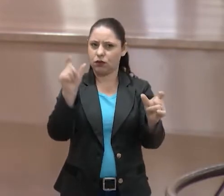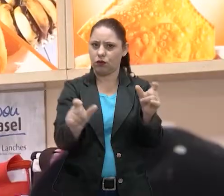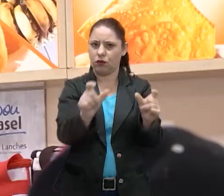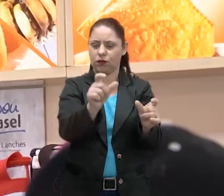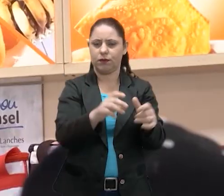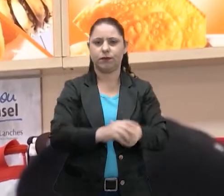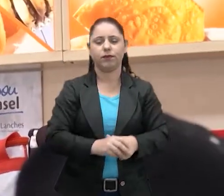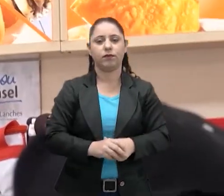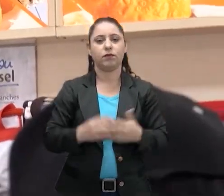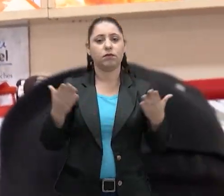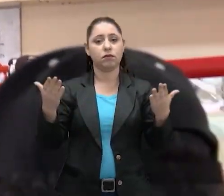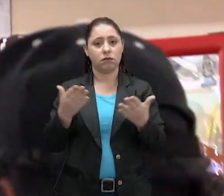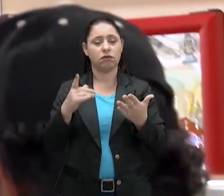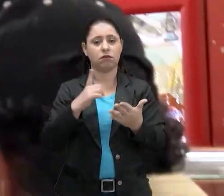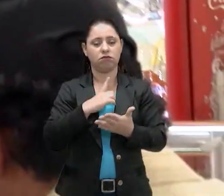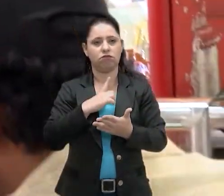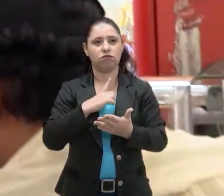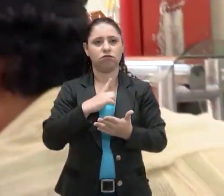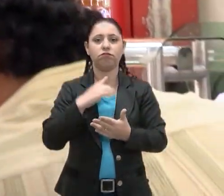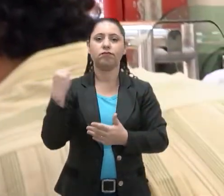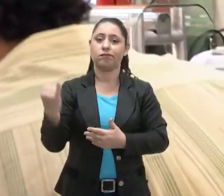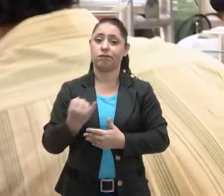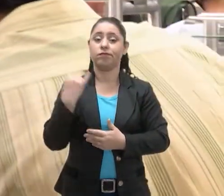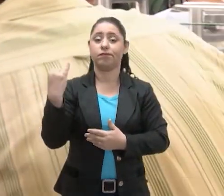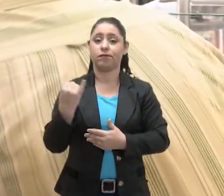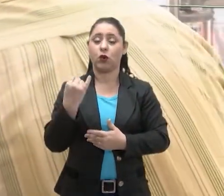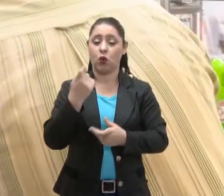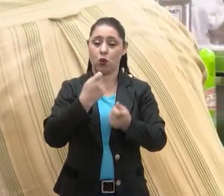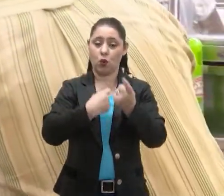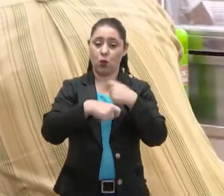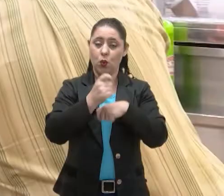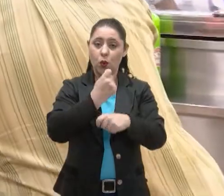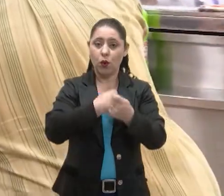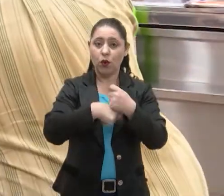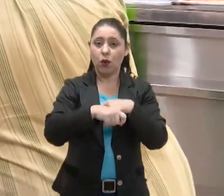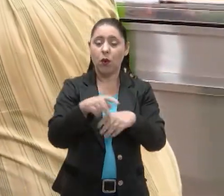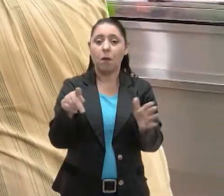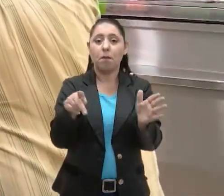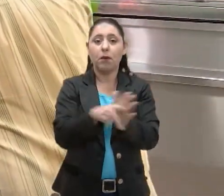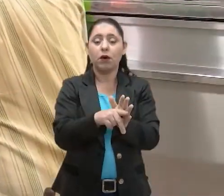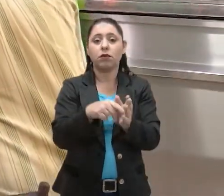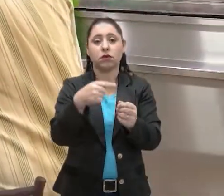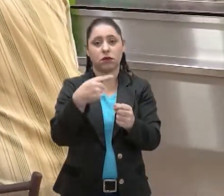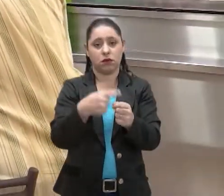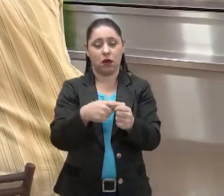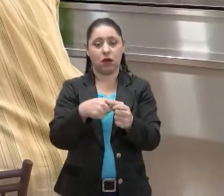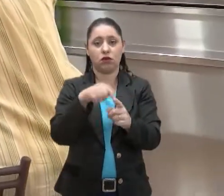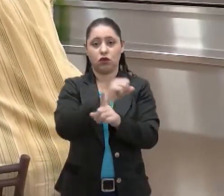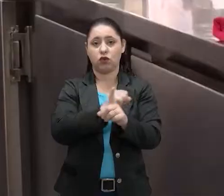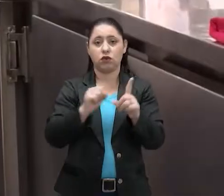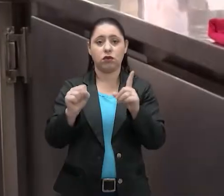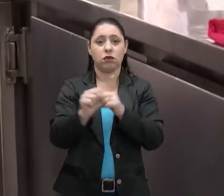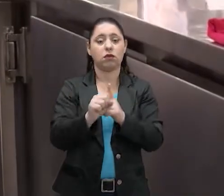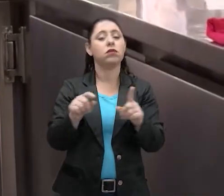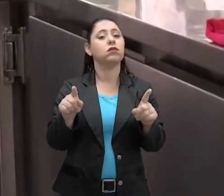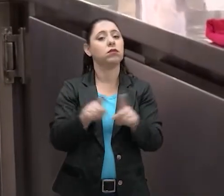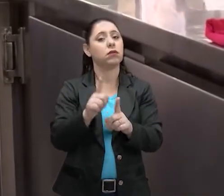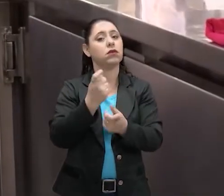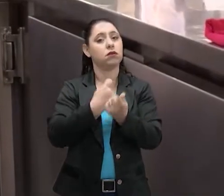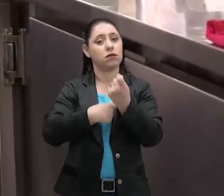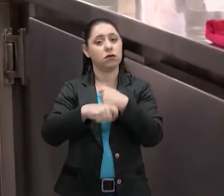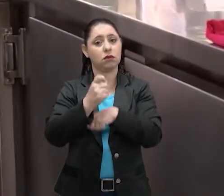né? Então, assim, hoje eles têm aí uma importância tanto economicamente para a nossa cidade, como social também,